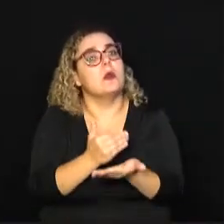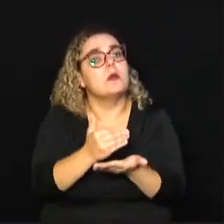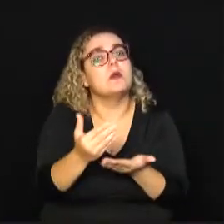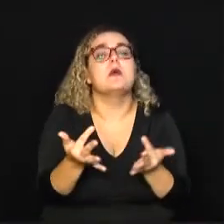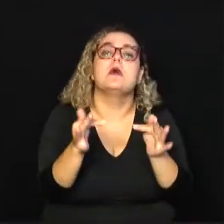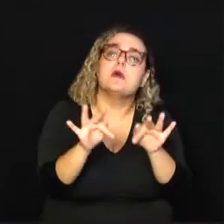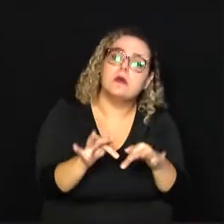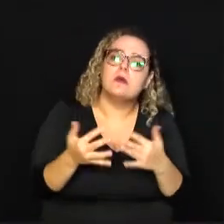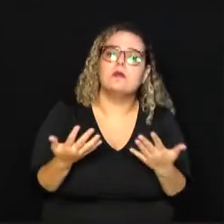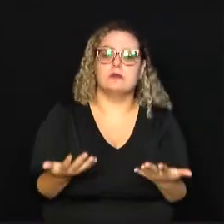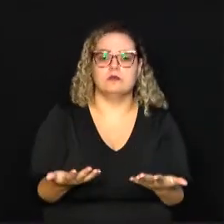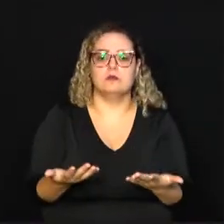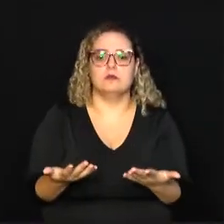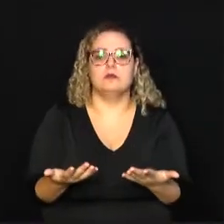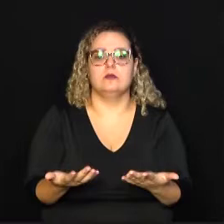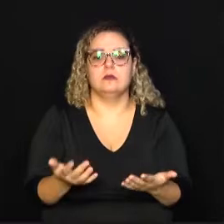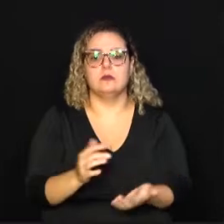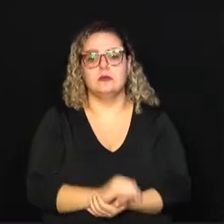vacinas e